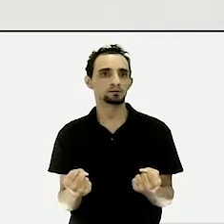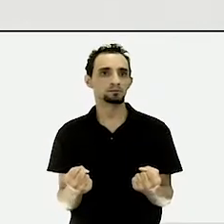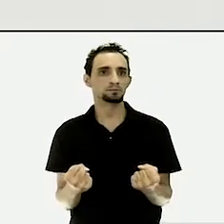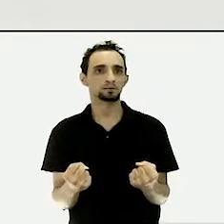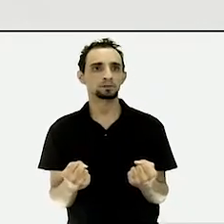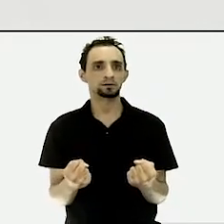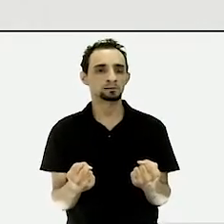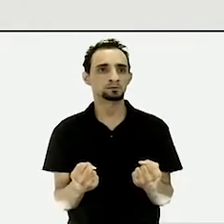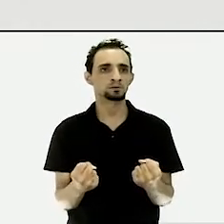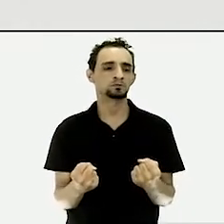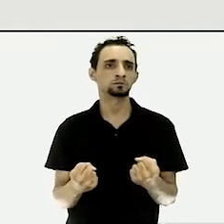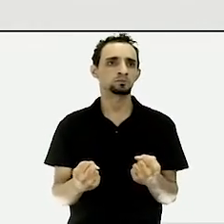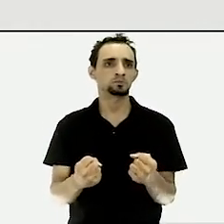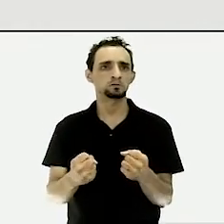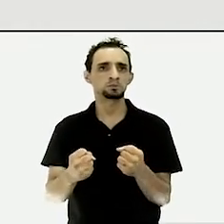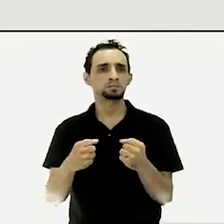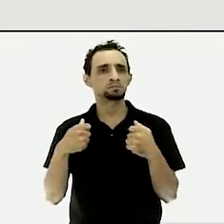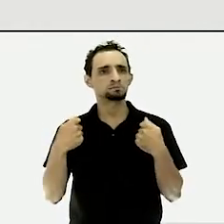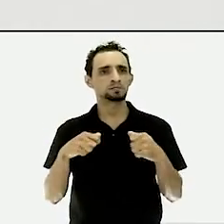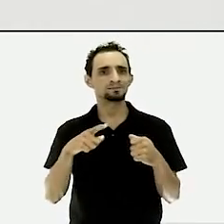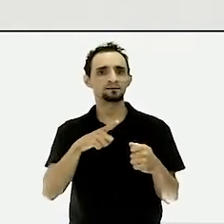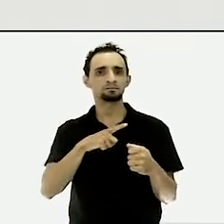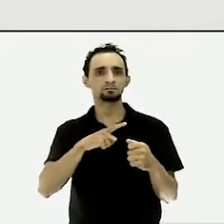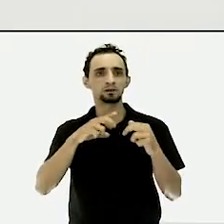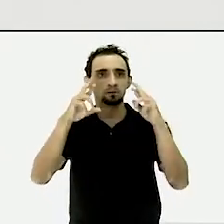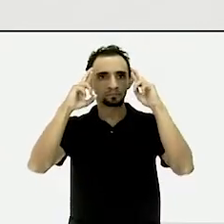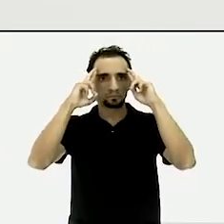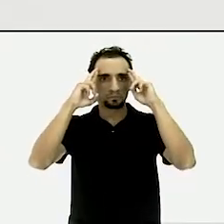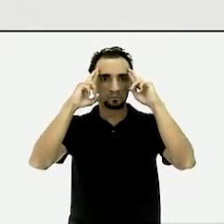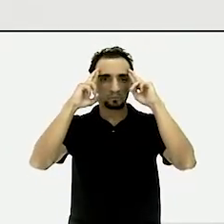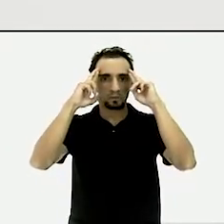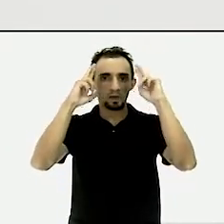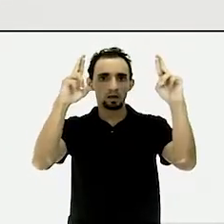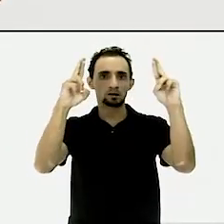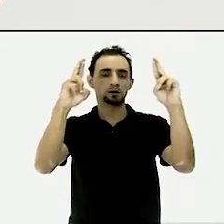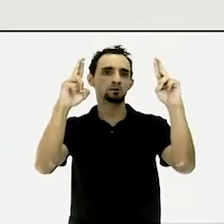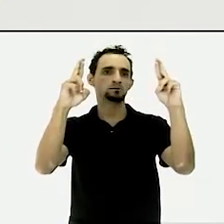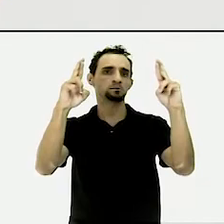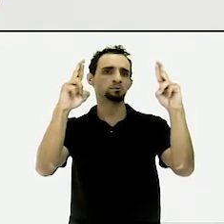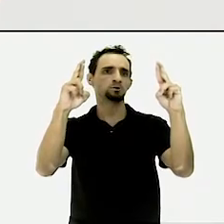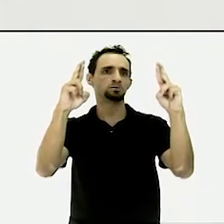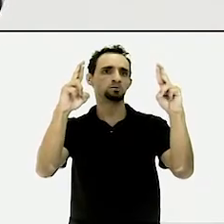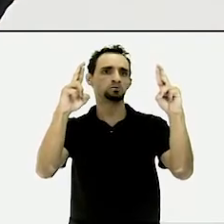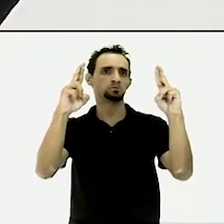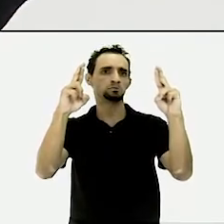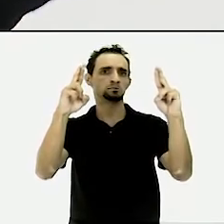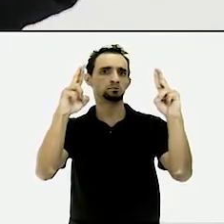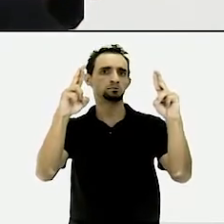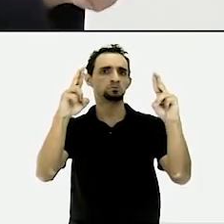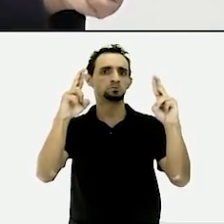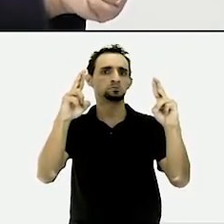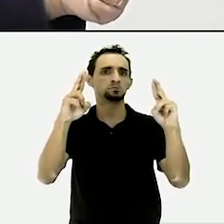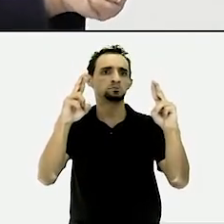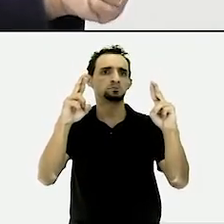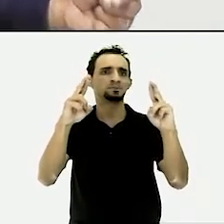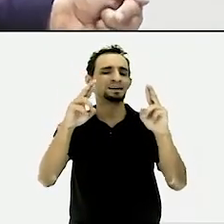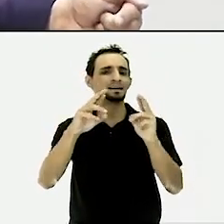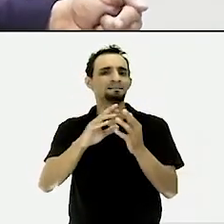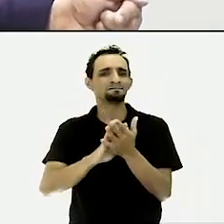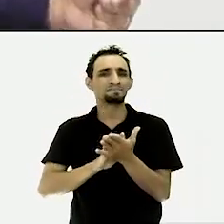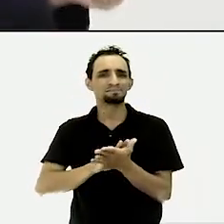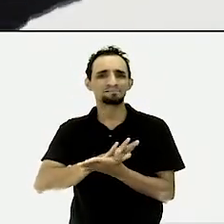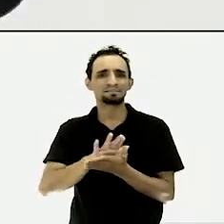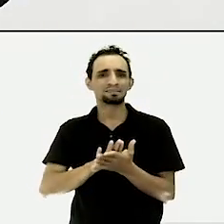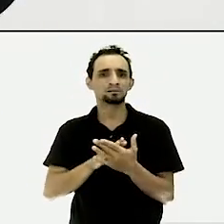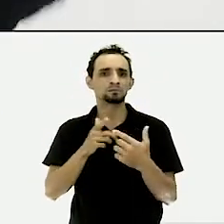dar mais rigidez para coibir esses covardes que batem nas mulheres. O Supremo Tribunal Federal, em medida recente,